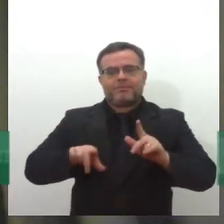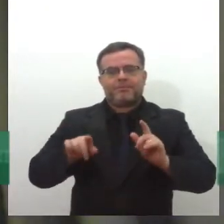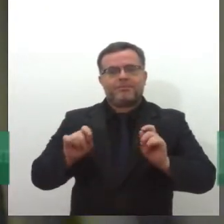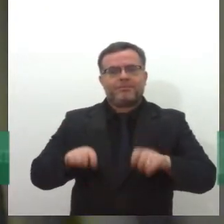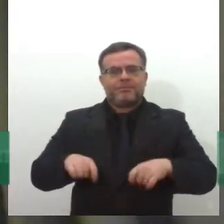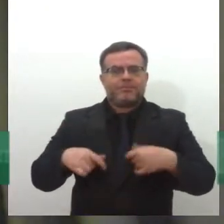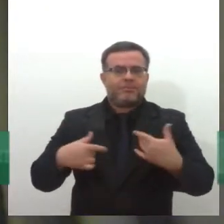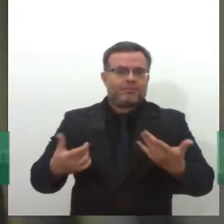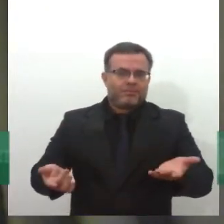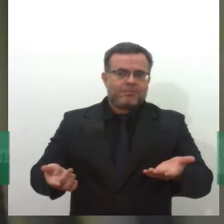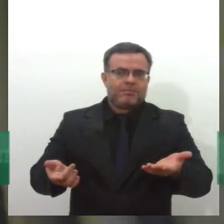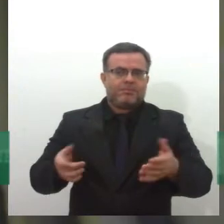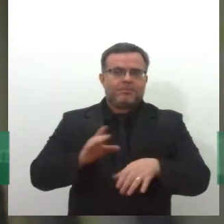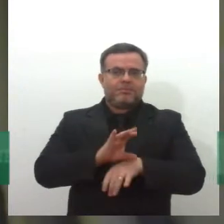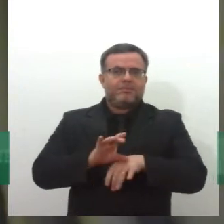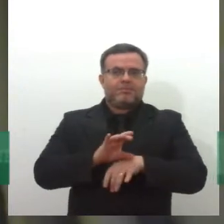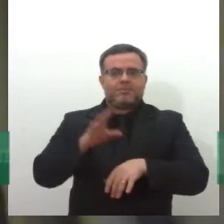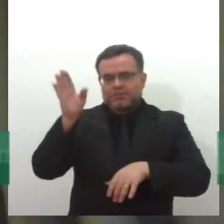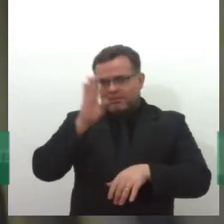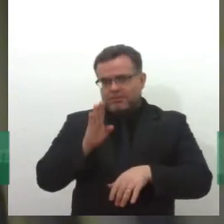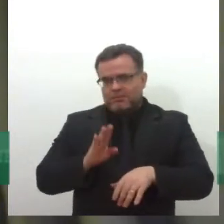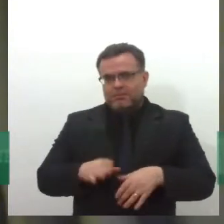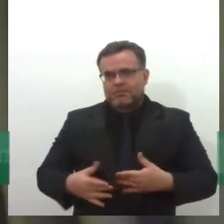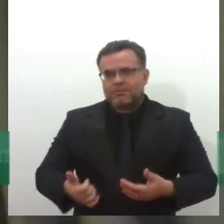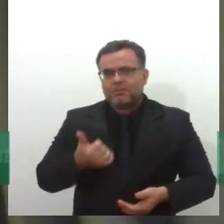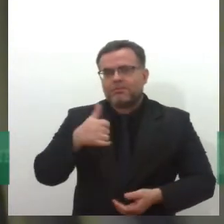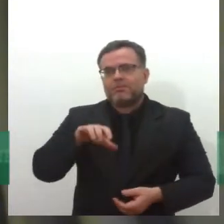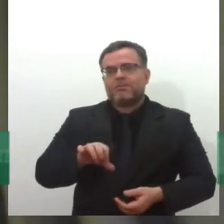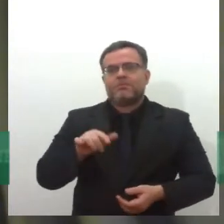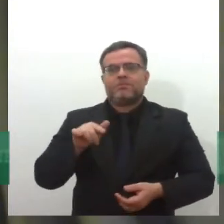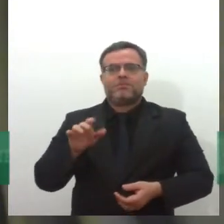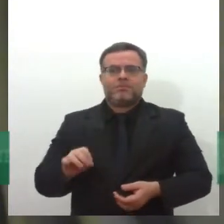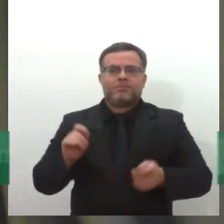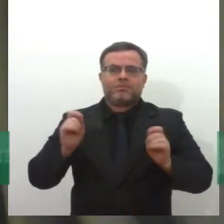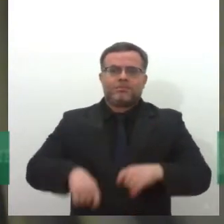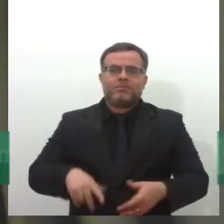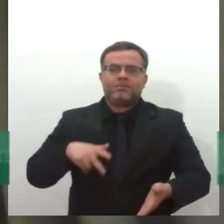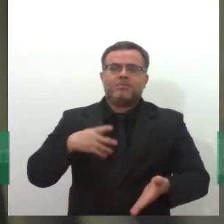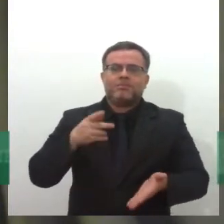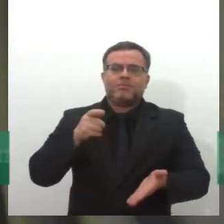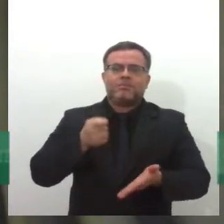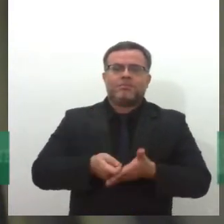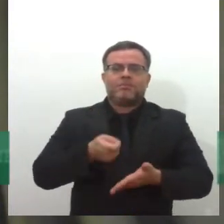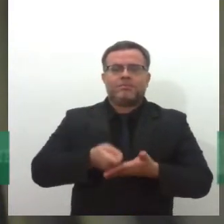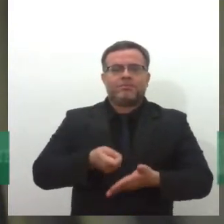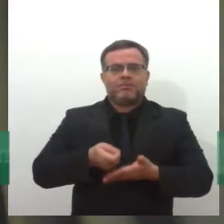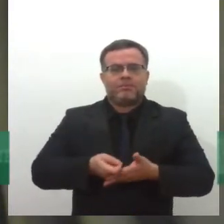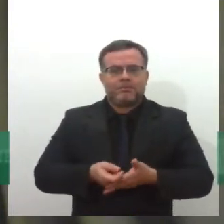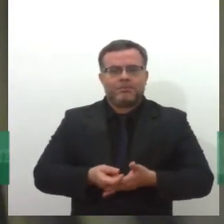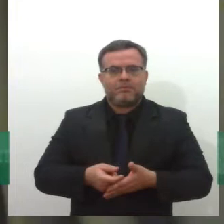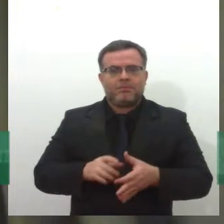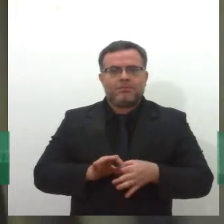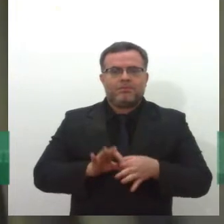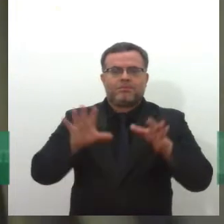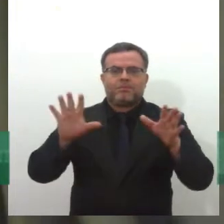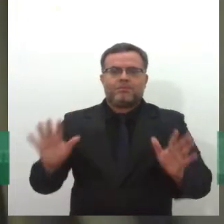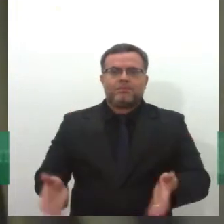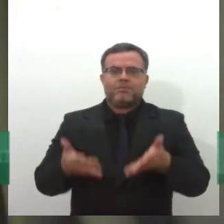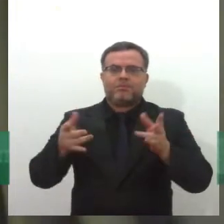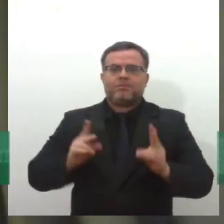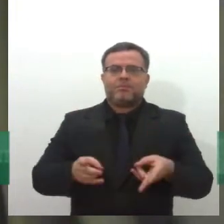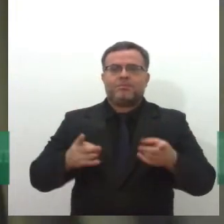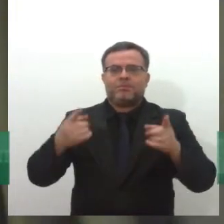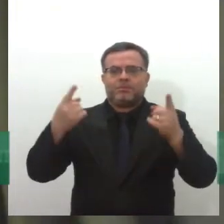A Constituição brasileira, né, artigo 170, determina que, né, livre iniciativa e livre